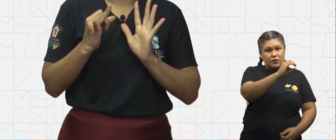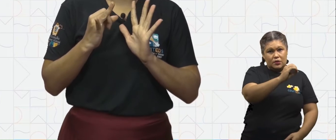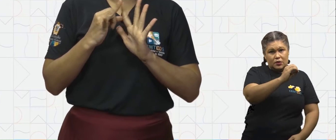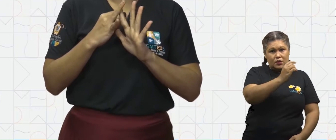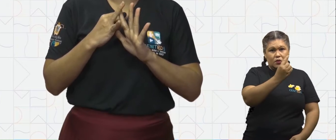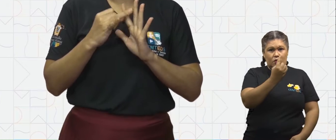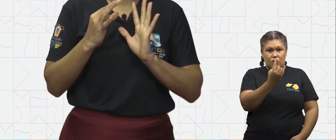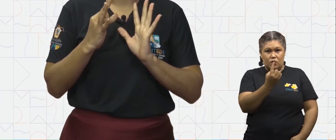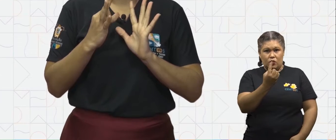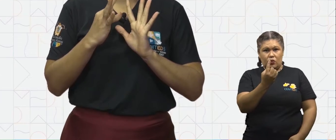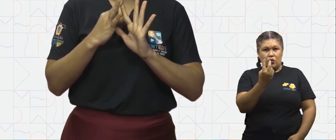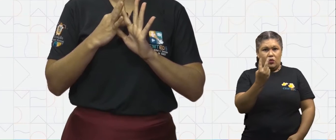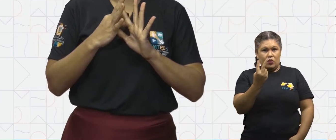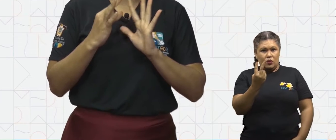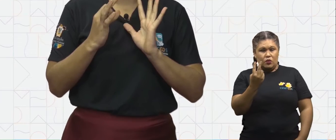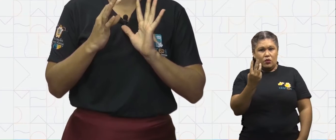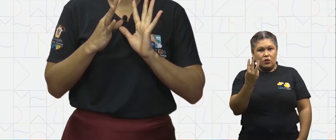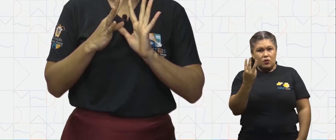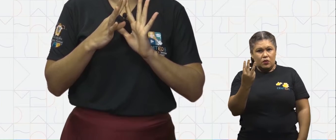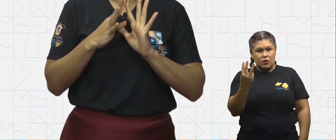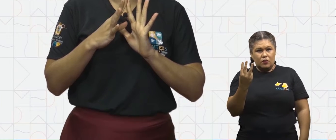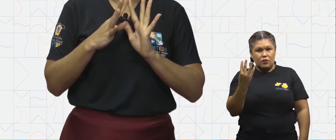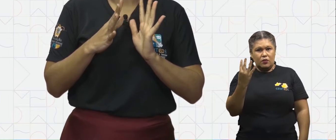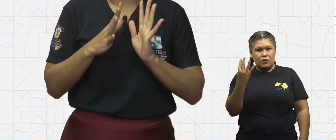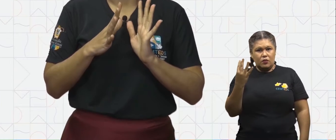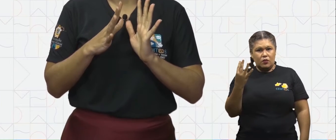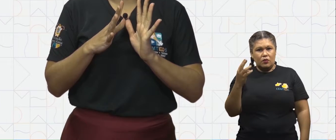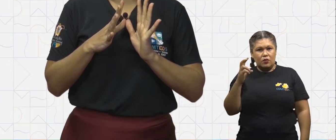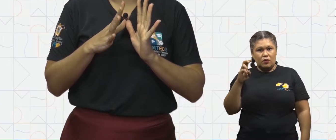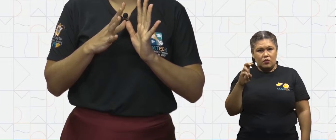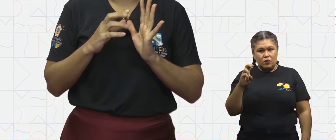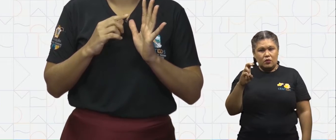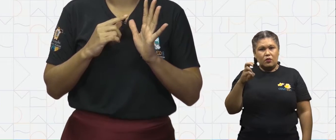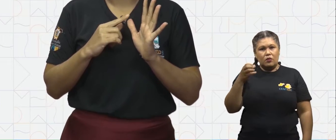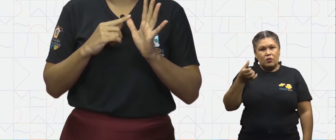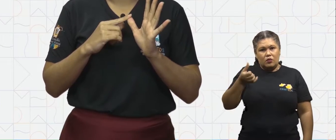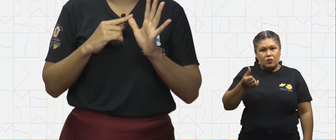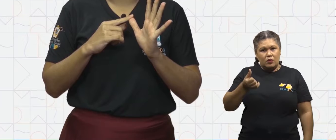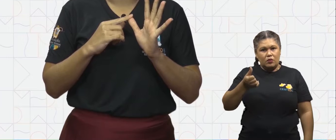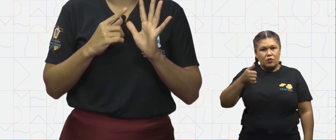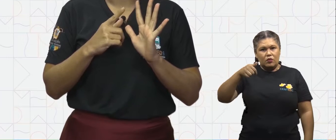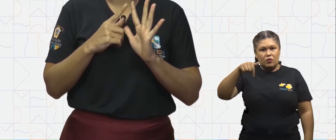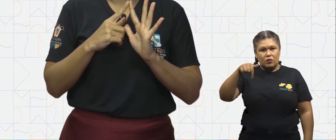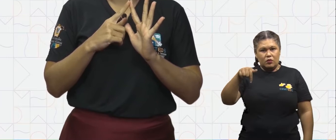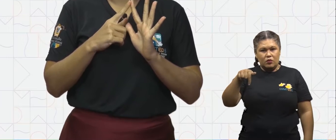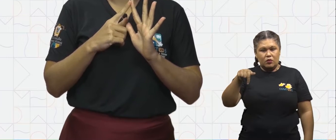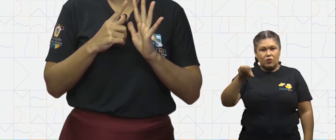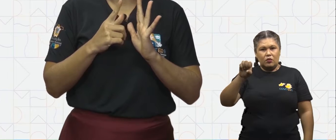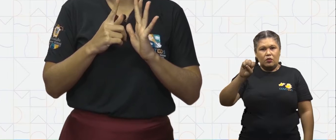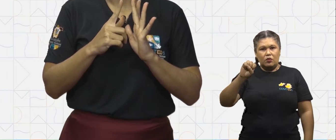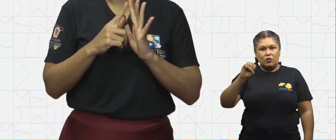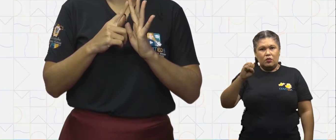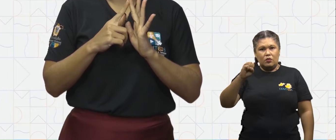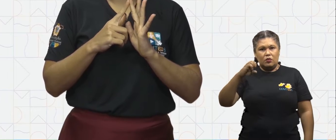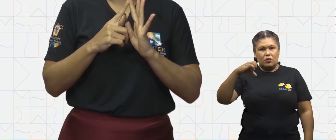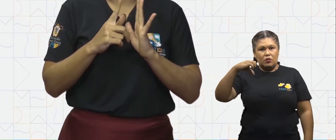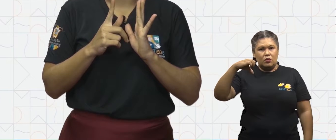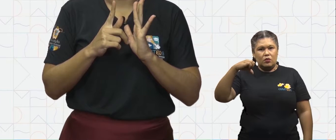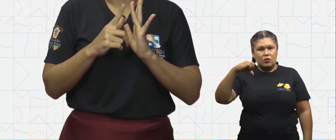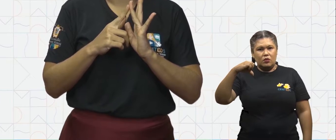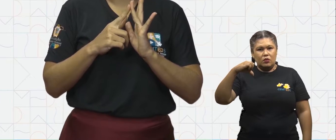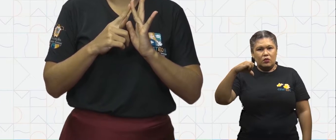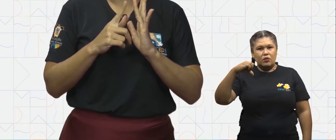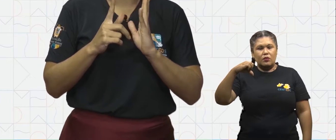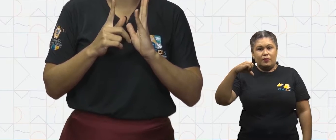0, 1, 2, 3, 4, 5, 6,